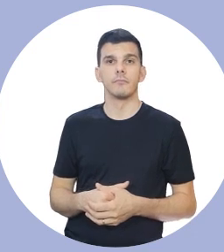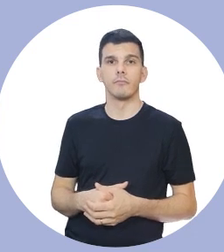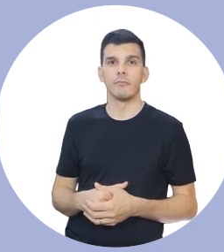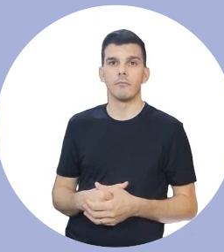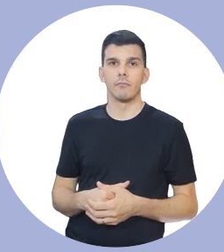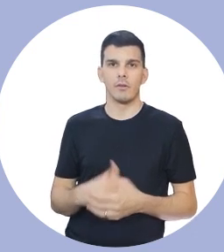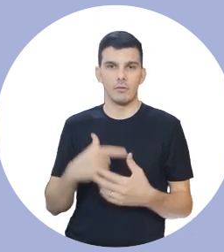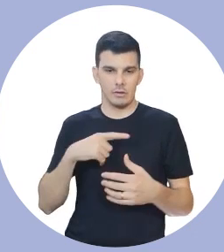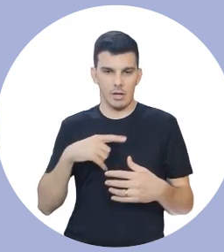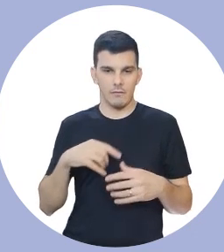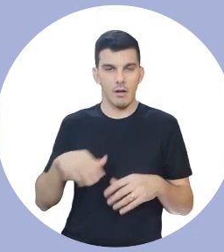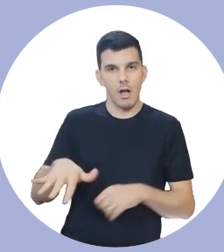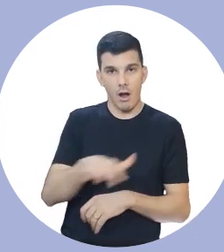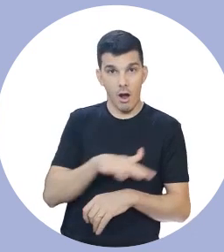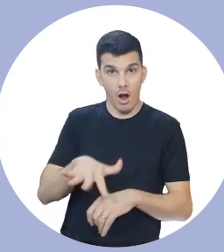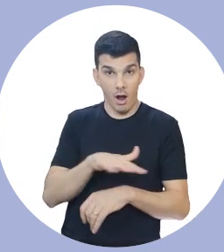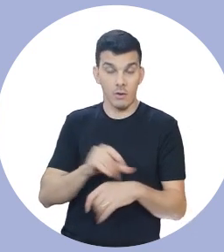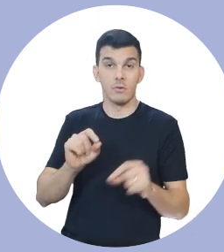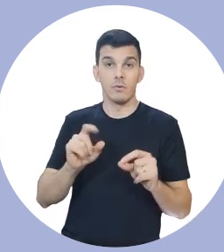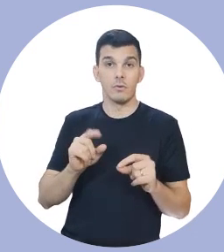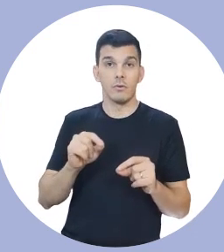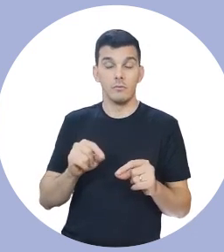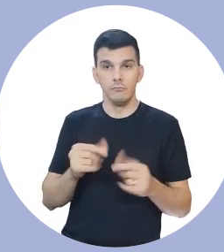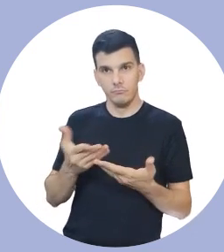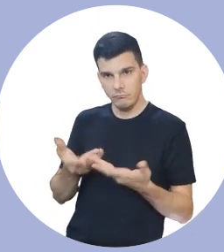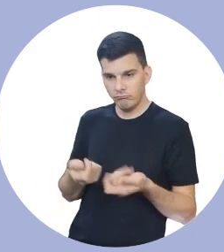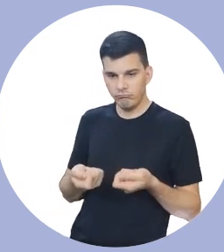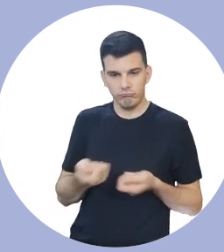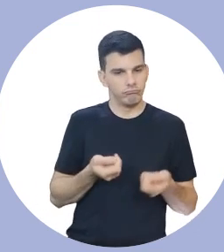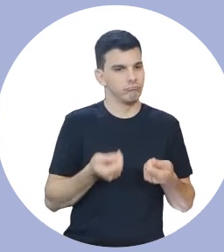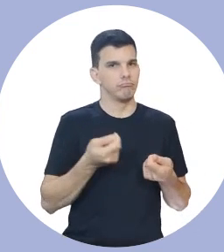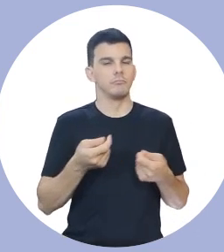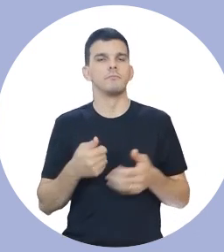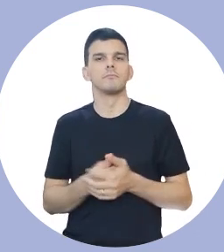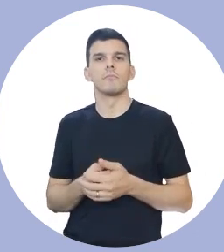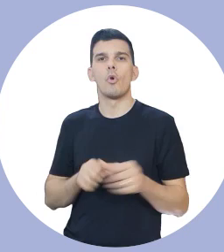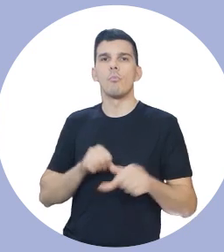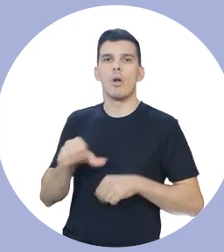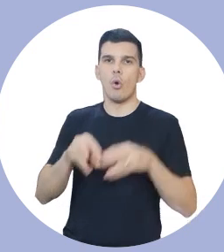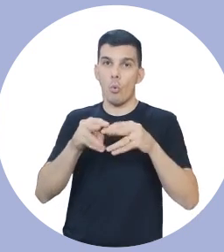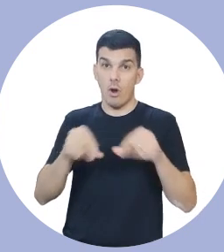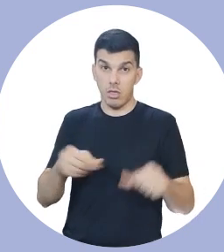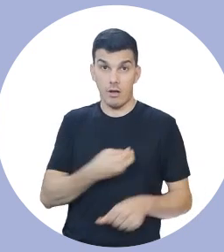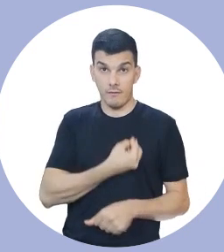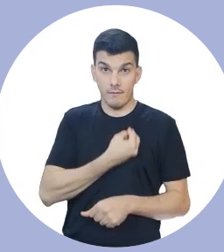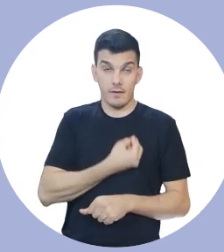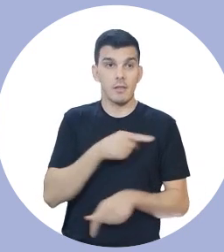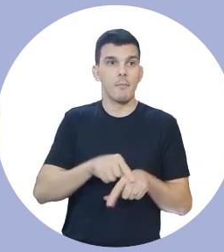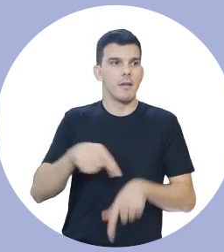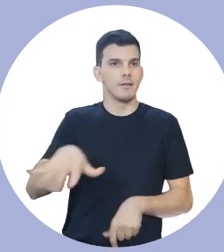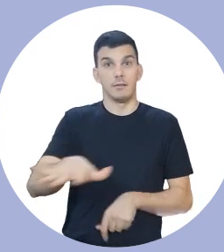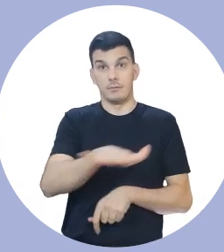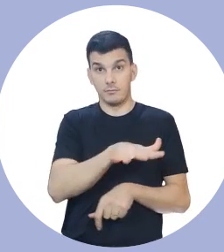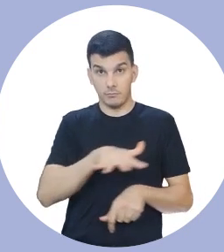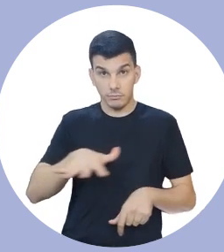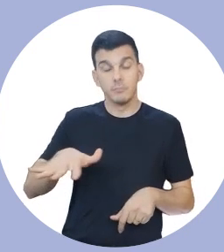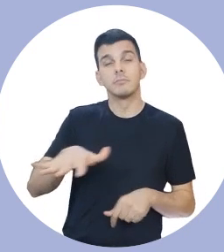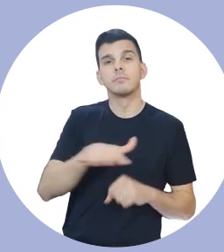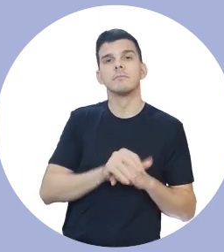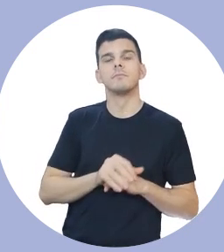lixo. Foi recuperado, transformando-se em aterro sanitário e controlado, mudando a qualidade de vida e a